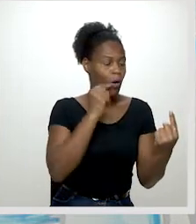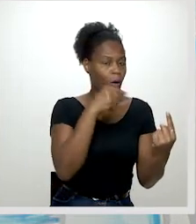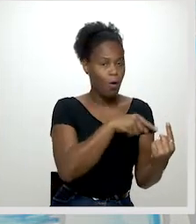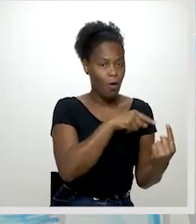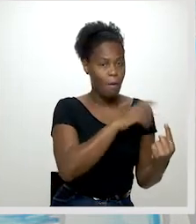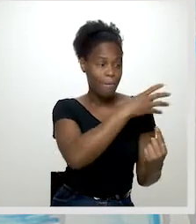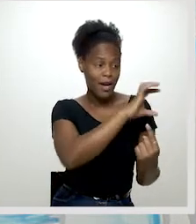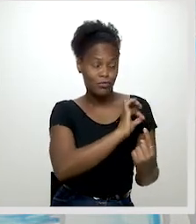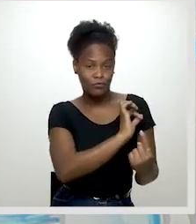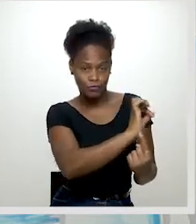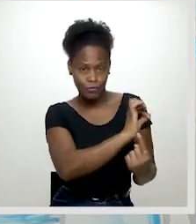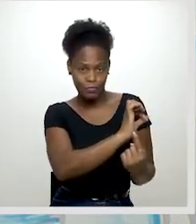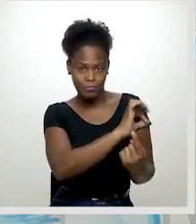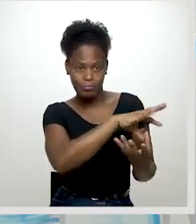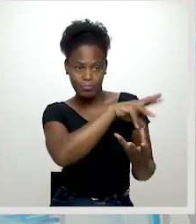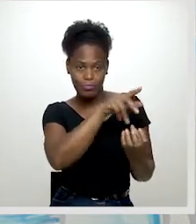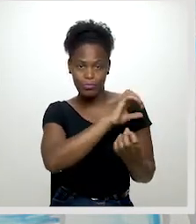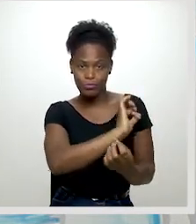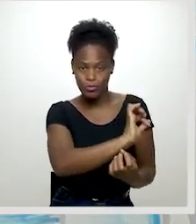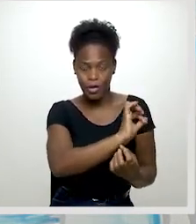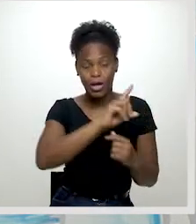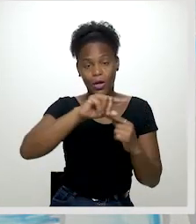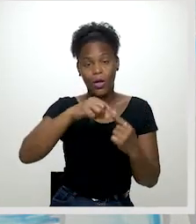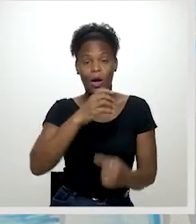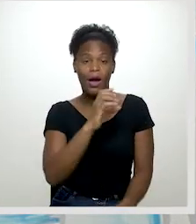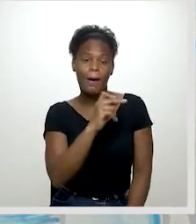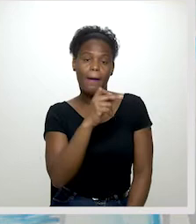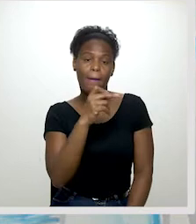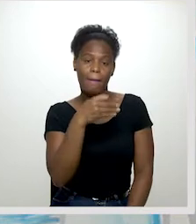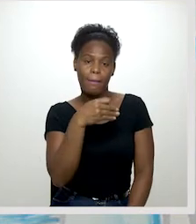continente. Alexandre Oparin